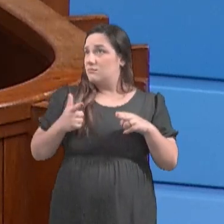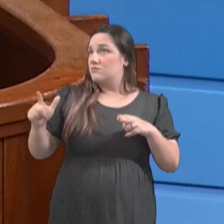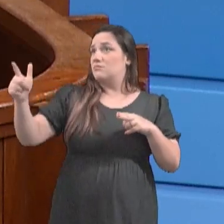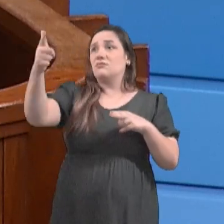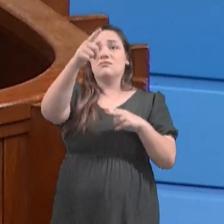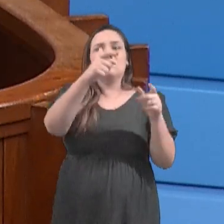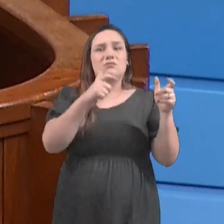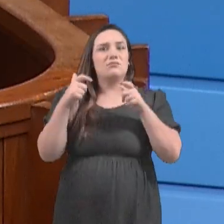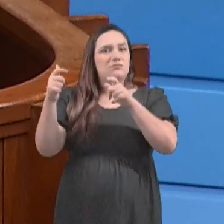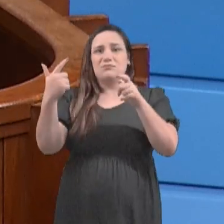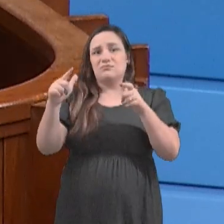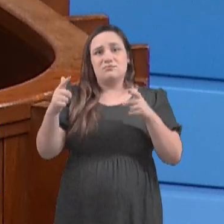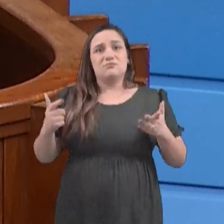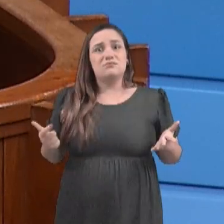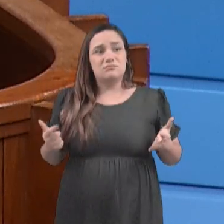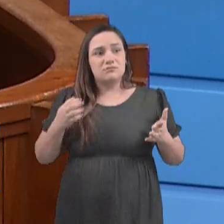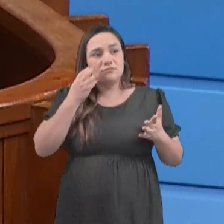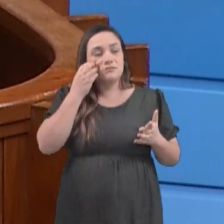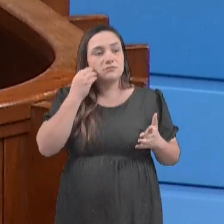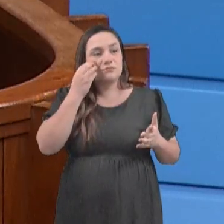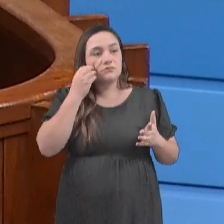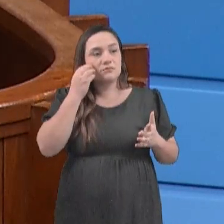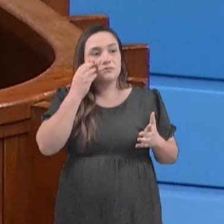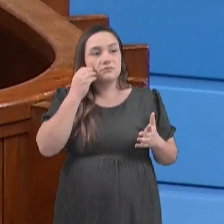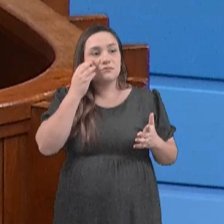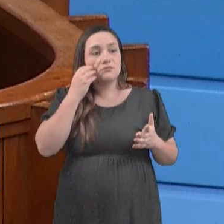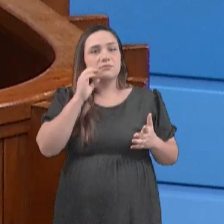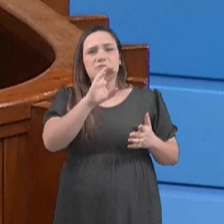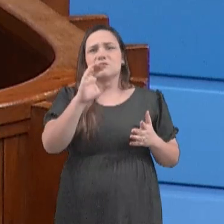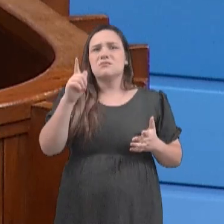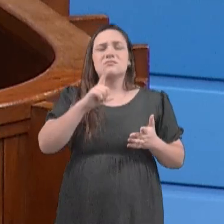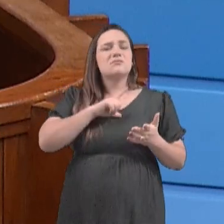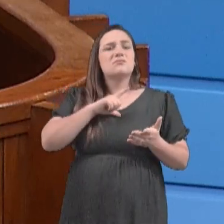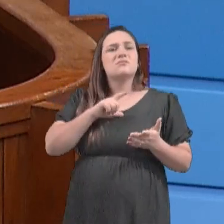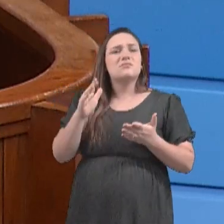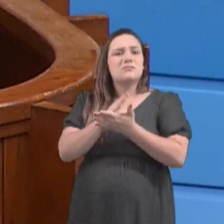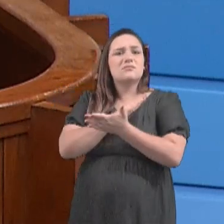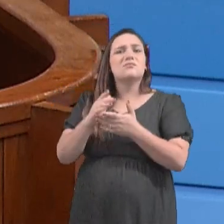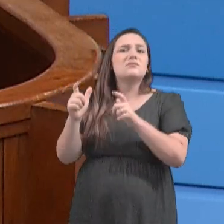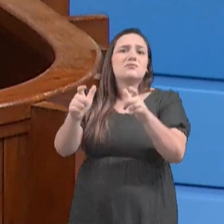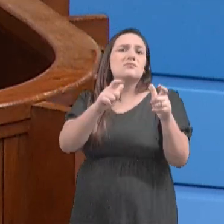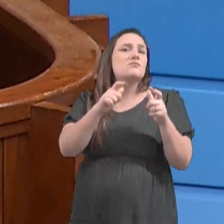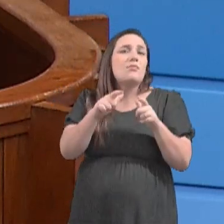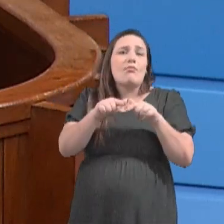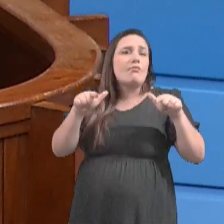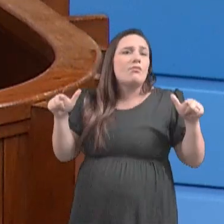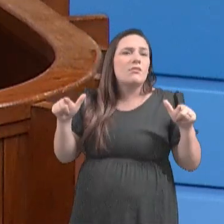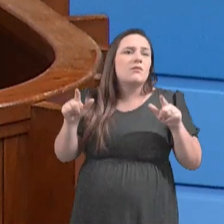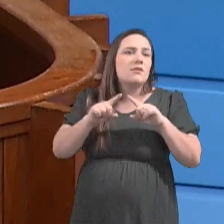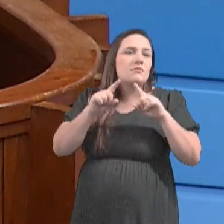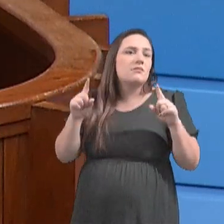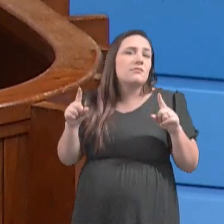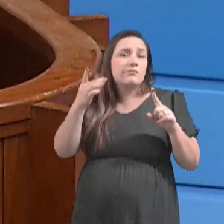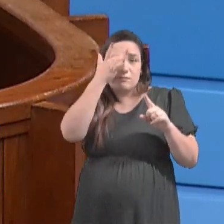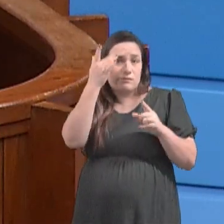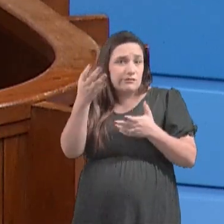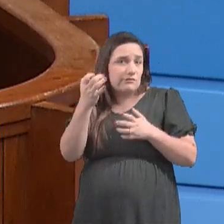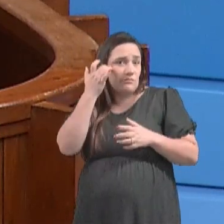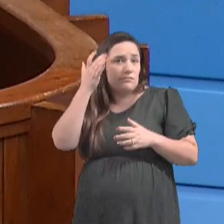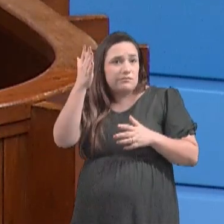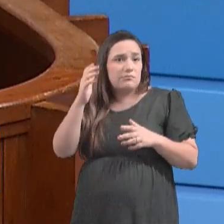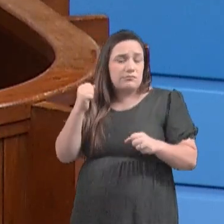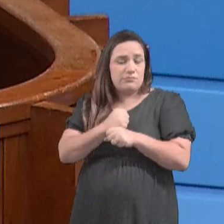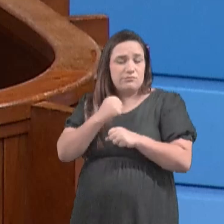Lídio agora há pouco, Campo Grande tem muitos vazios urbanos, mas o que os caras querem? Fazer o mais fácil. Faz